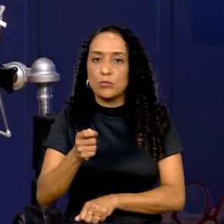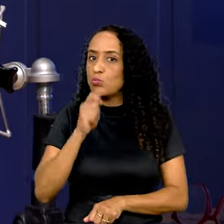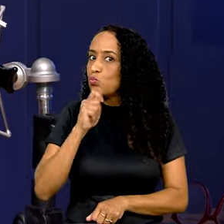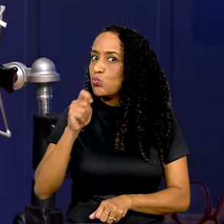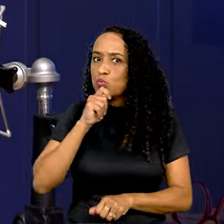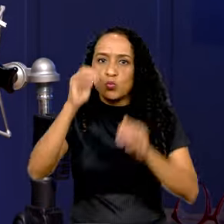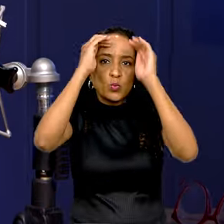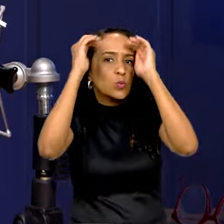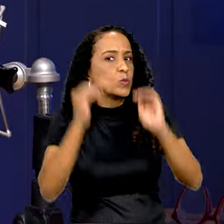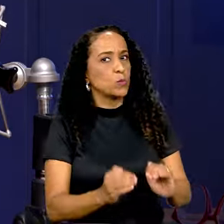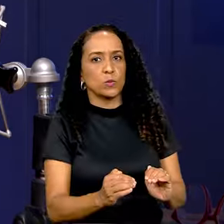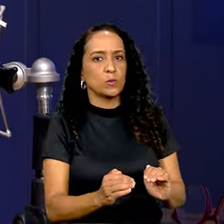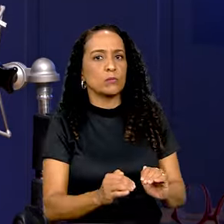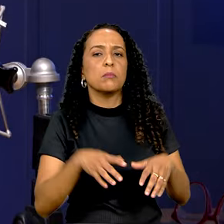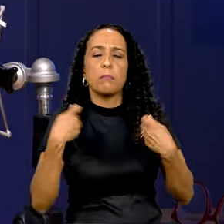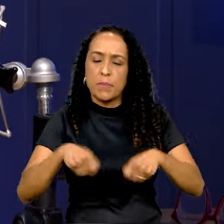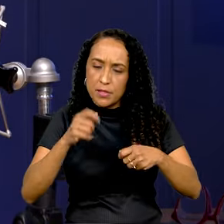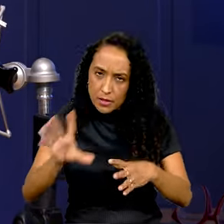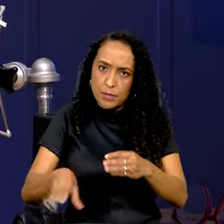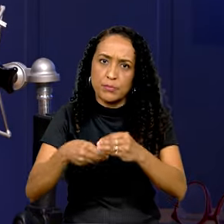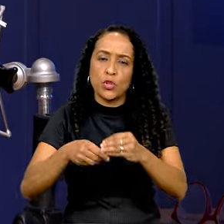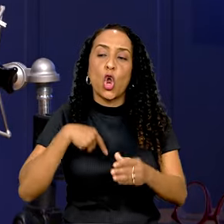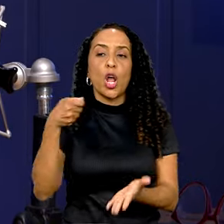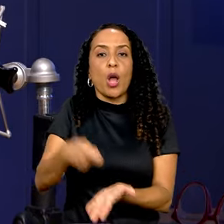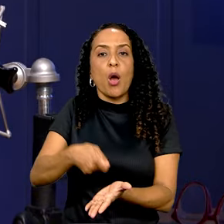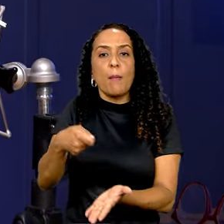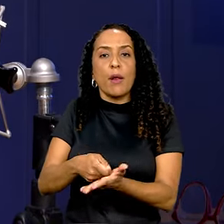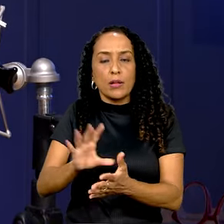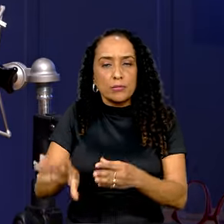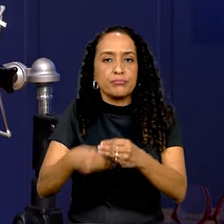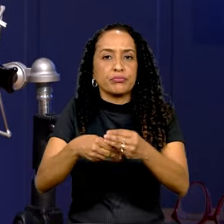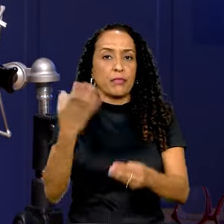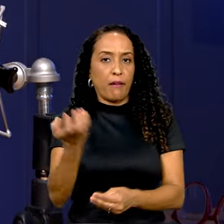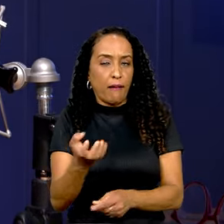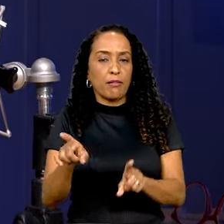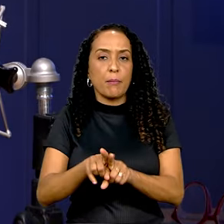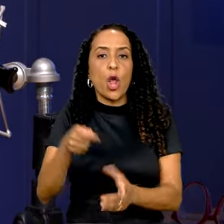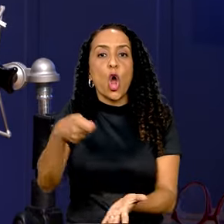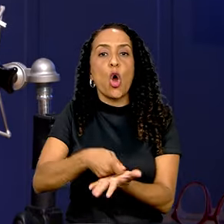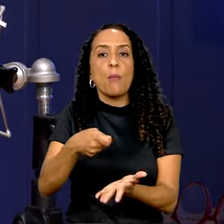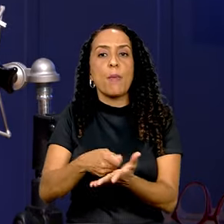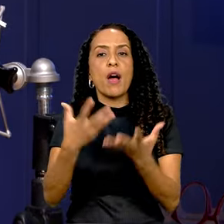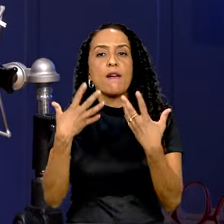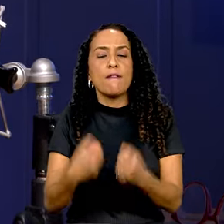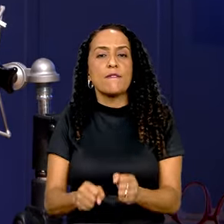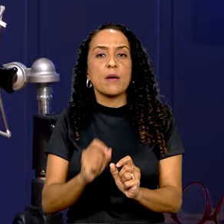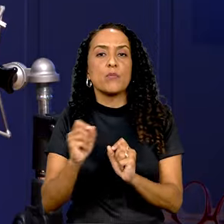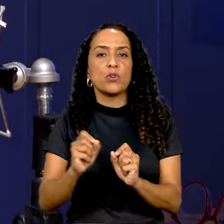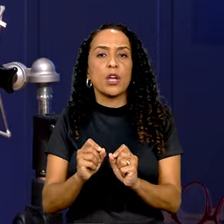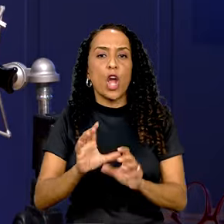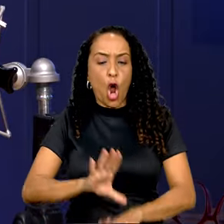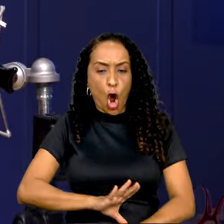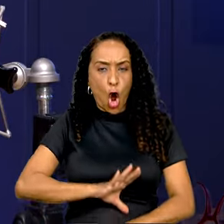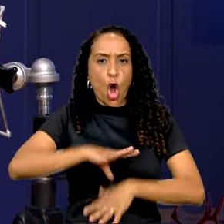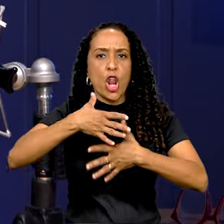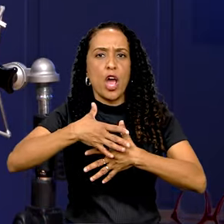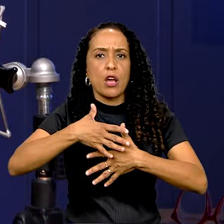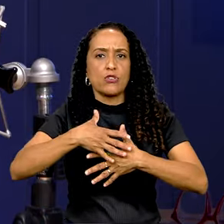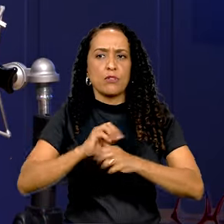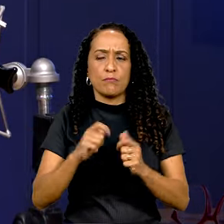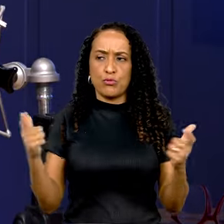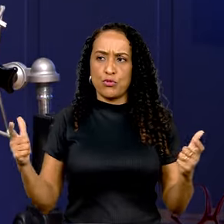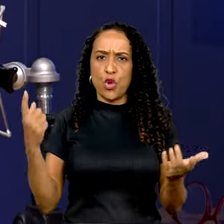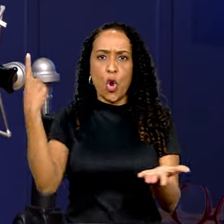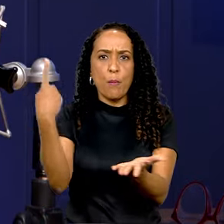não implementaram tem que implementar então a gente quer cobrar a implementação a gente quer cobrar Vamos aumentar Nossa coragem nos